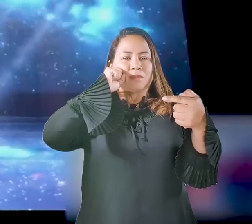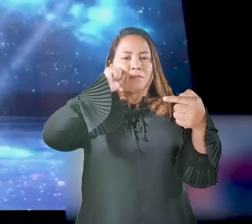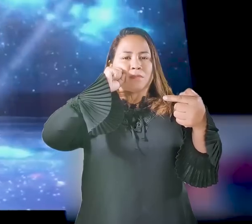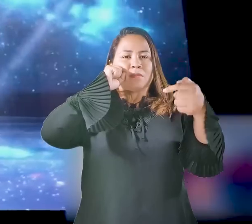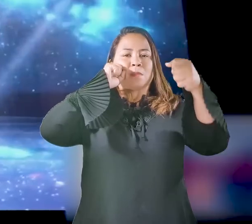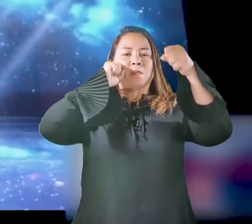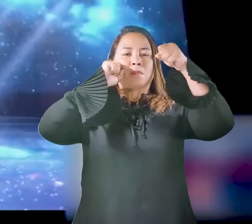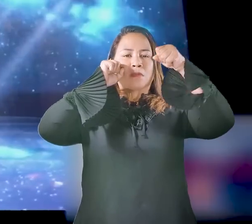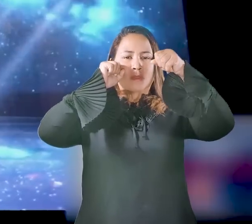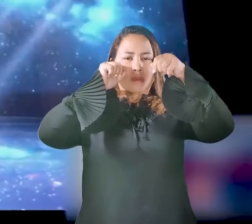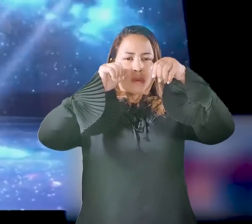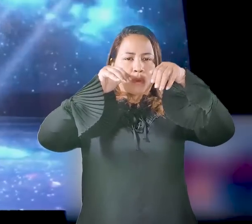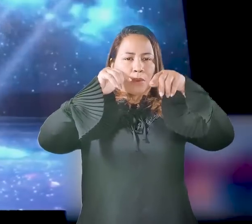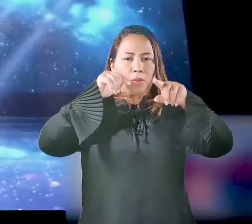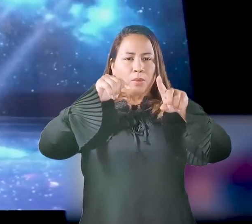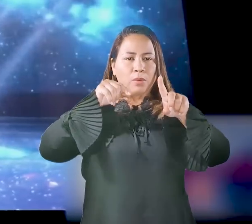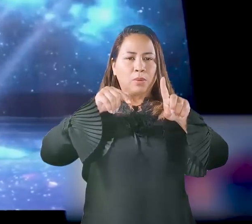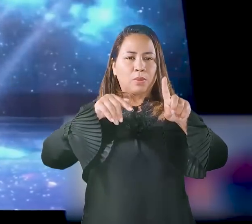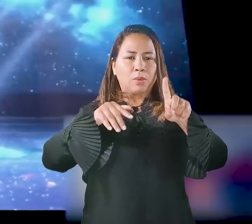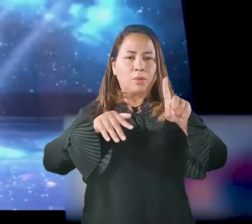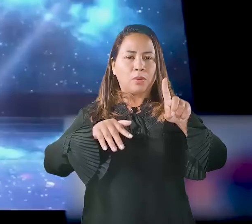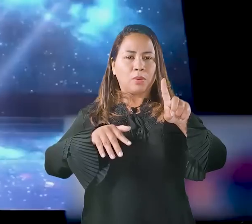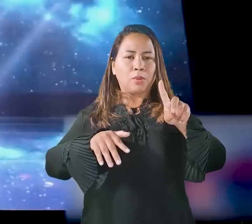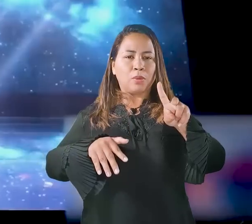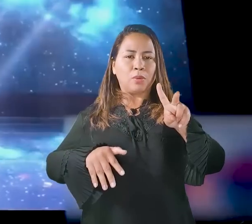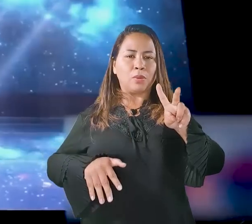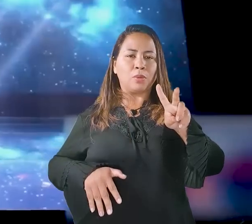Solta, contando até 7. Em 7 estágios.